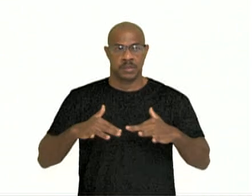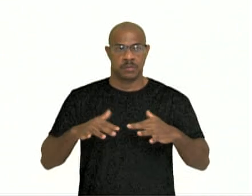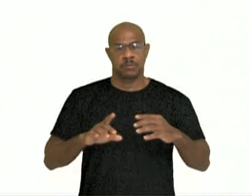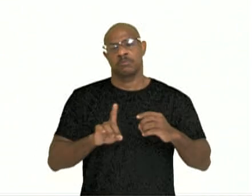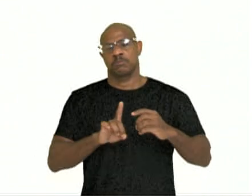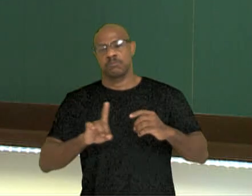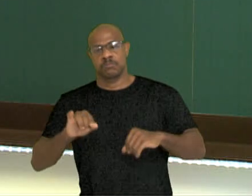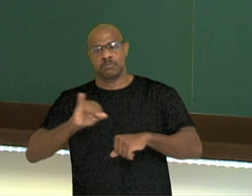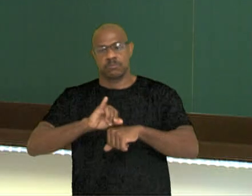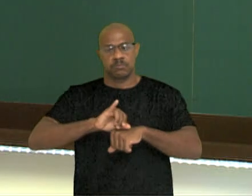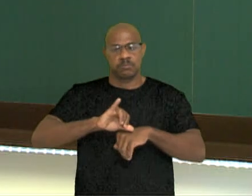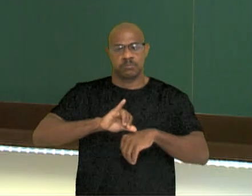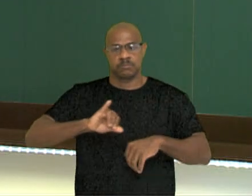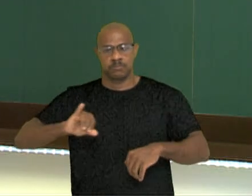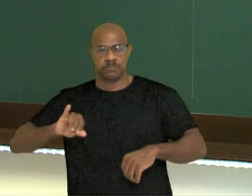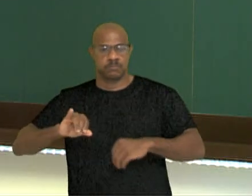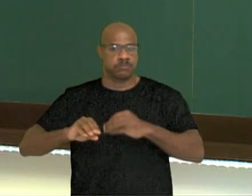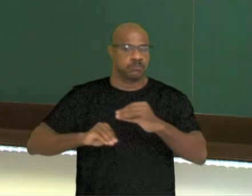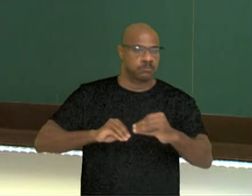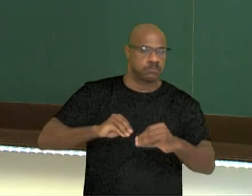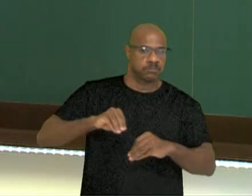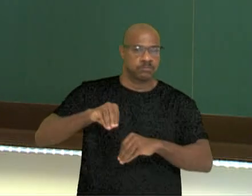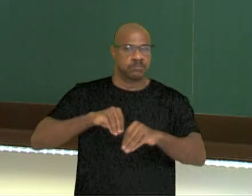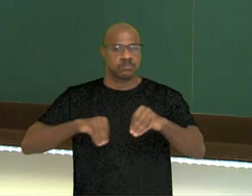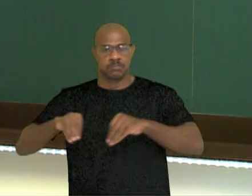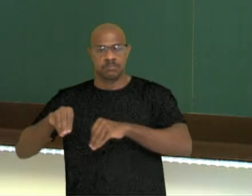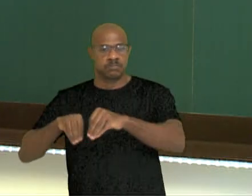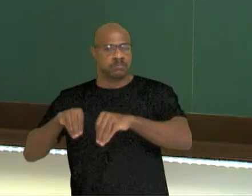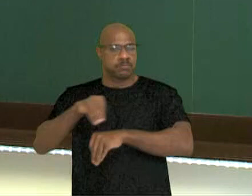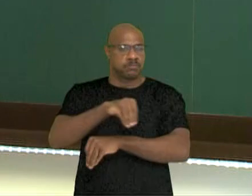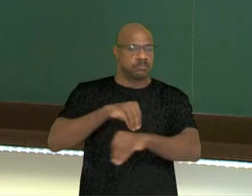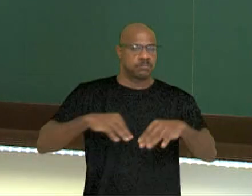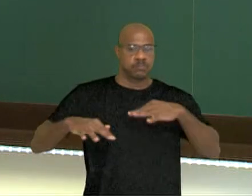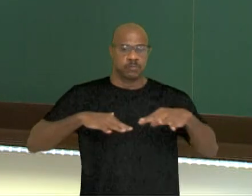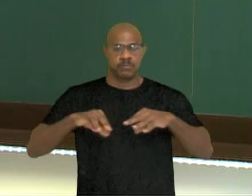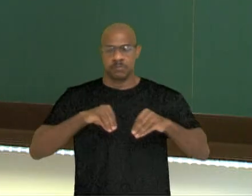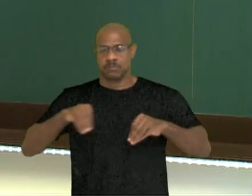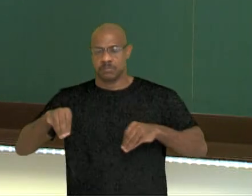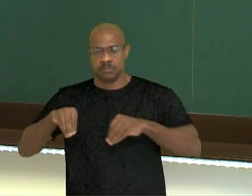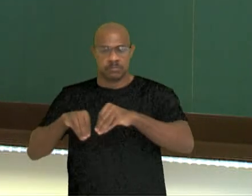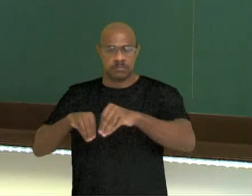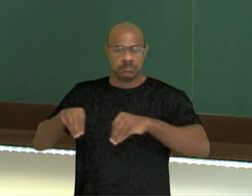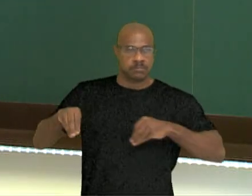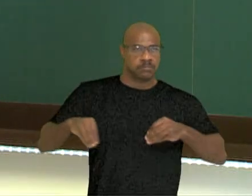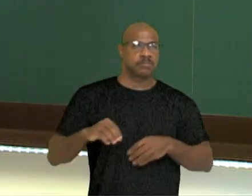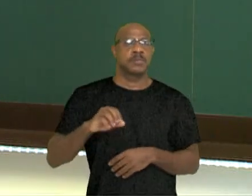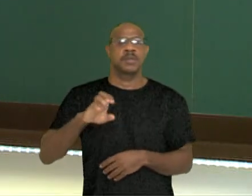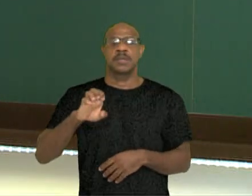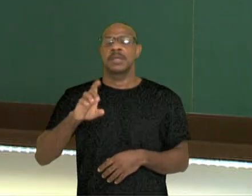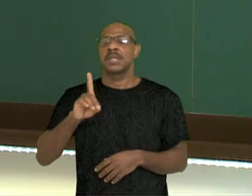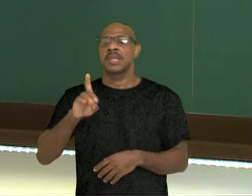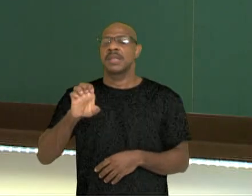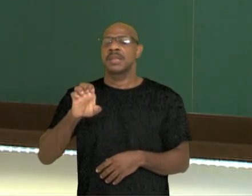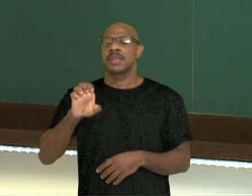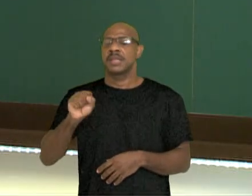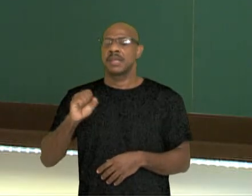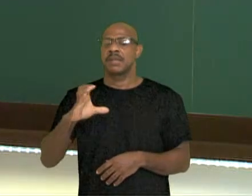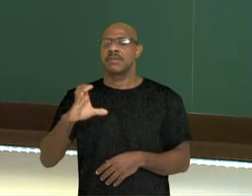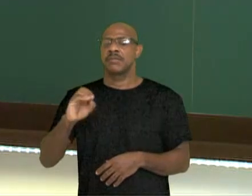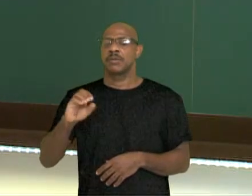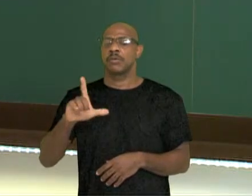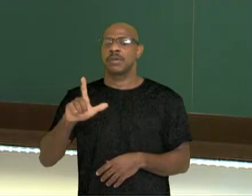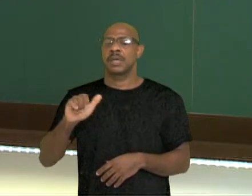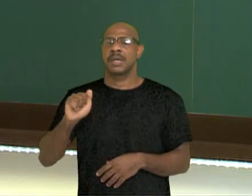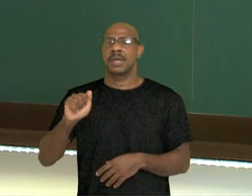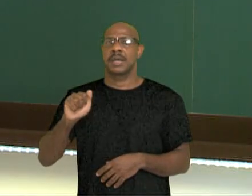né? Mais precisamente falando, é o deslocamento, né? Eu vou comparar o deslocamento com alguma outra grandeza. Isso significa